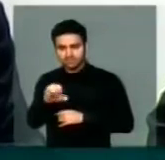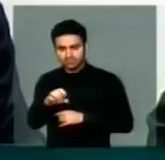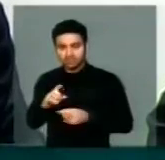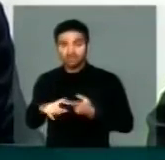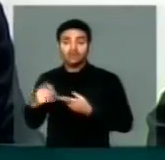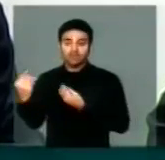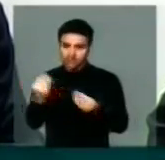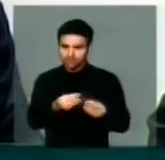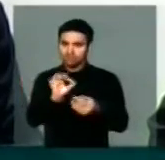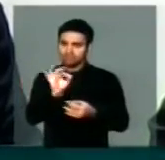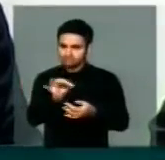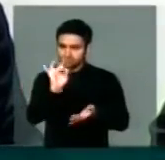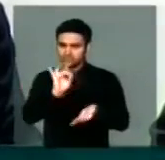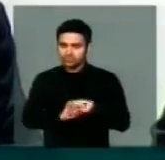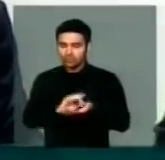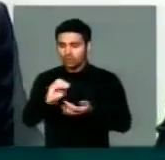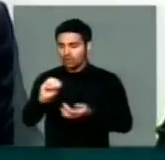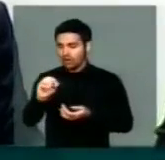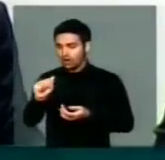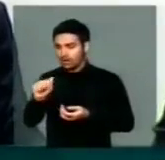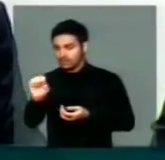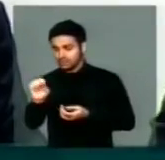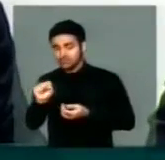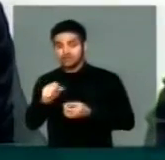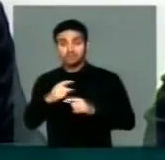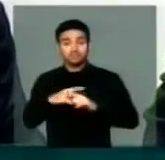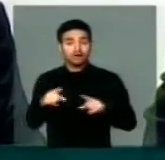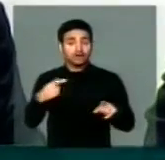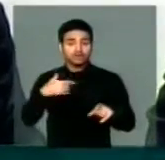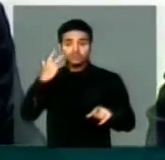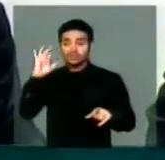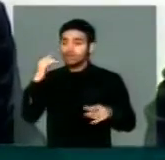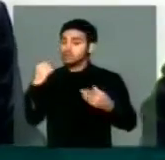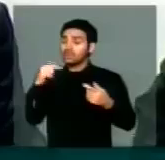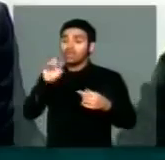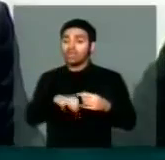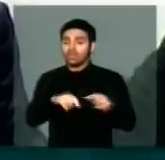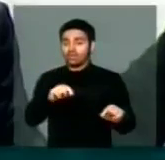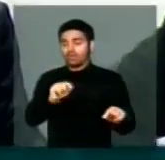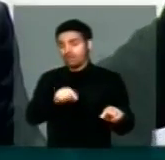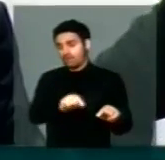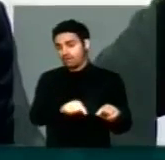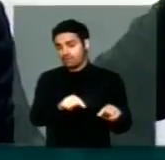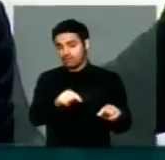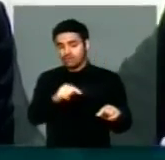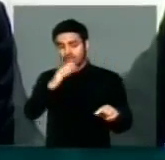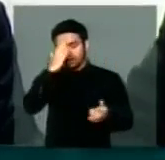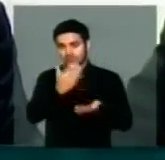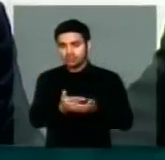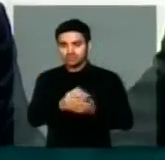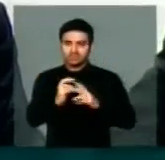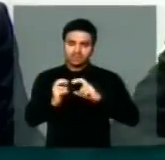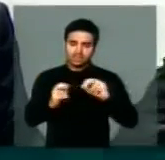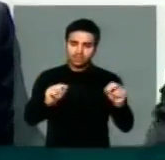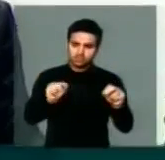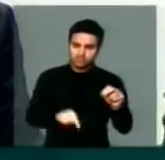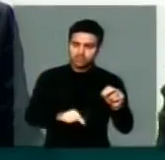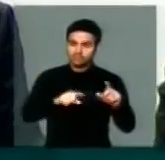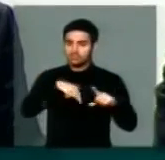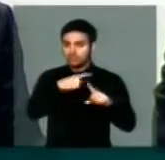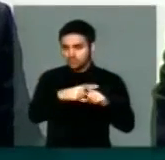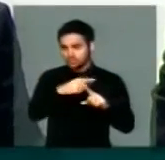ocorreu a pedido da construtora OAS, mas que o declarante não sabe quem era o destinatário, que acredita que foram 2 parcelas de R$500 mil